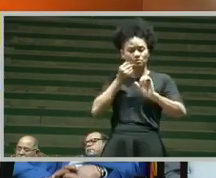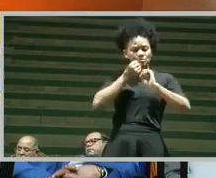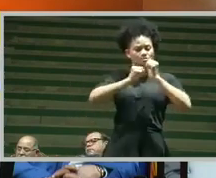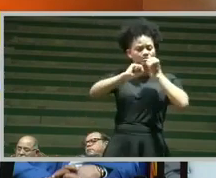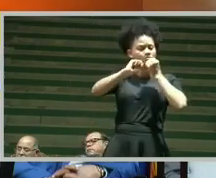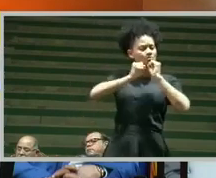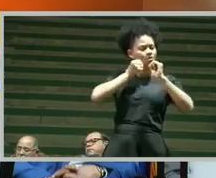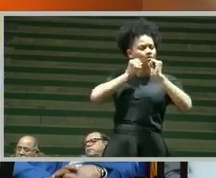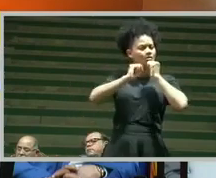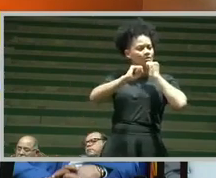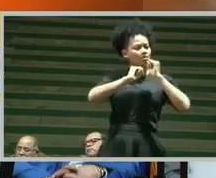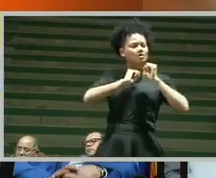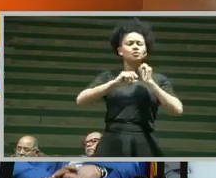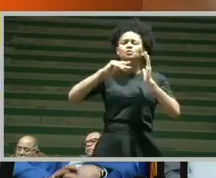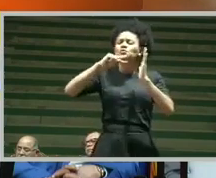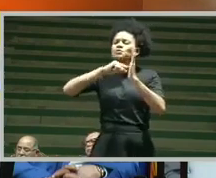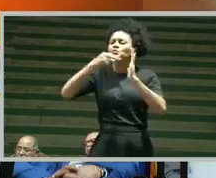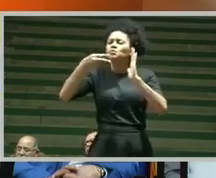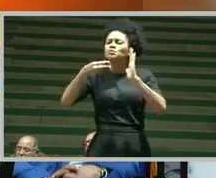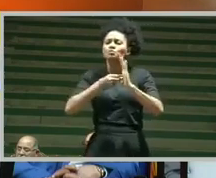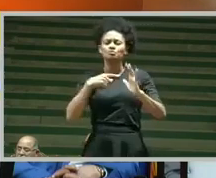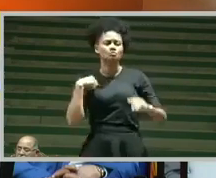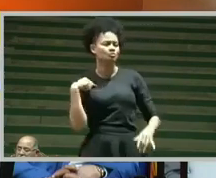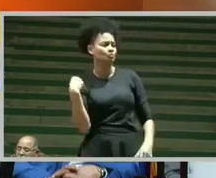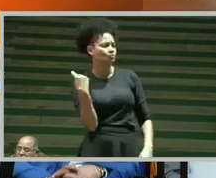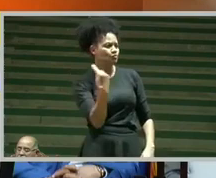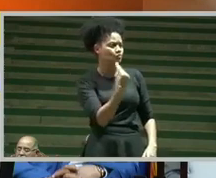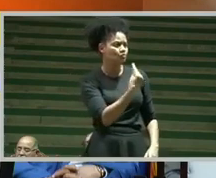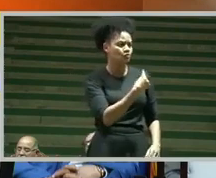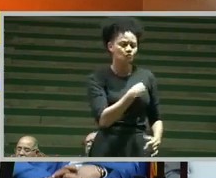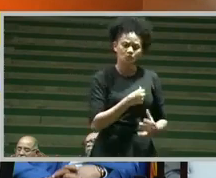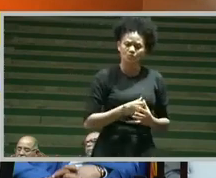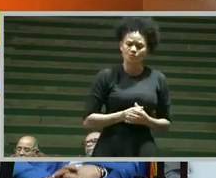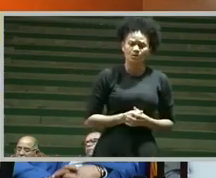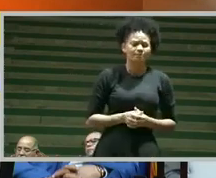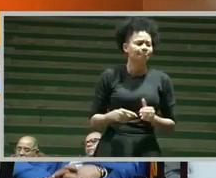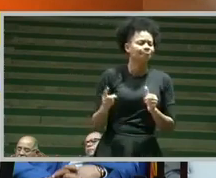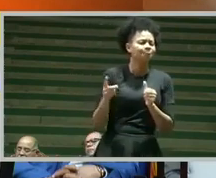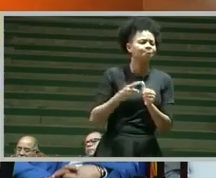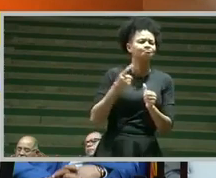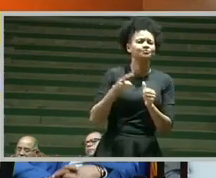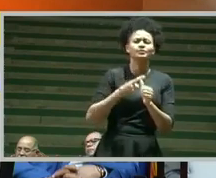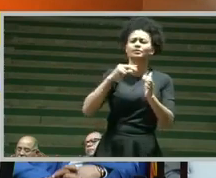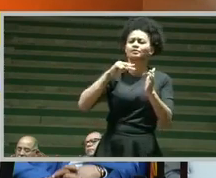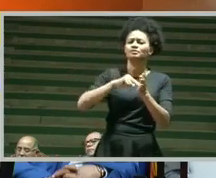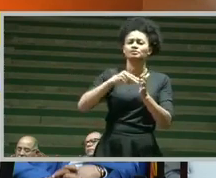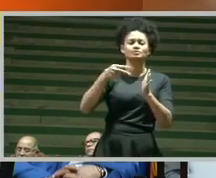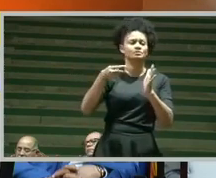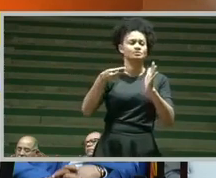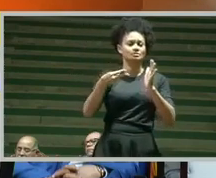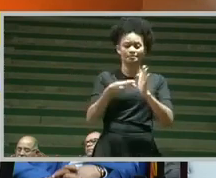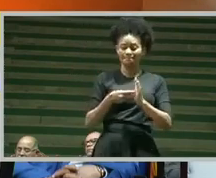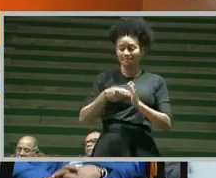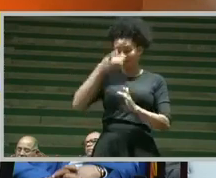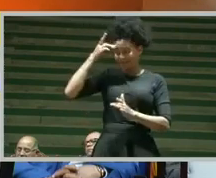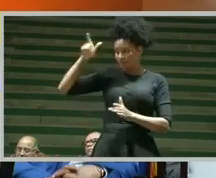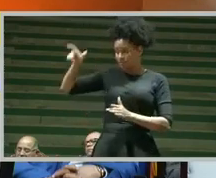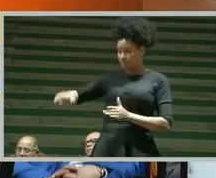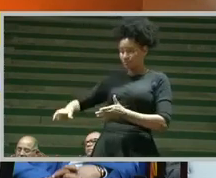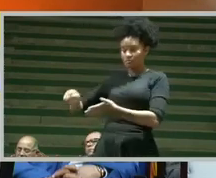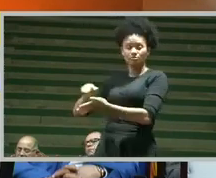salmo significar para nós, ele primeiro significou para quem o